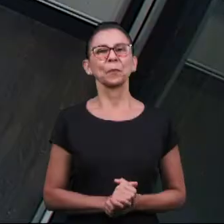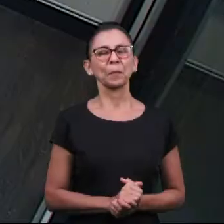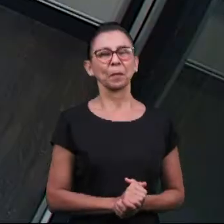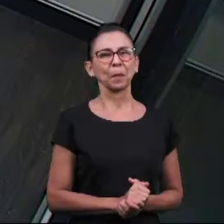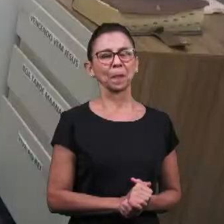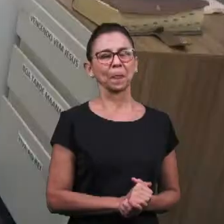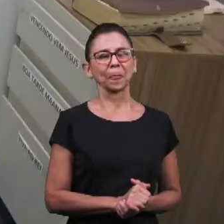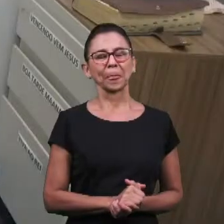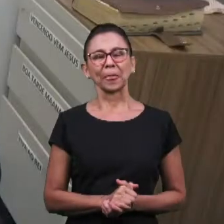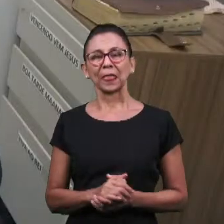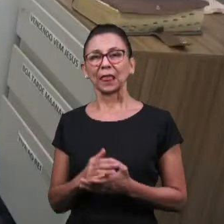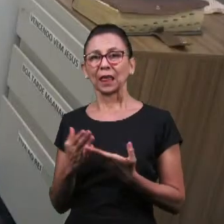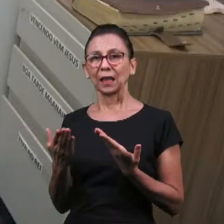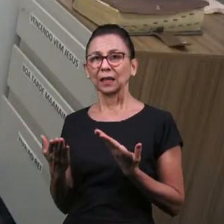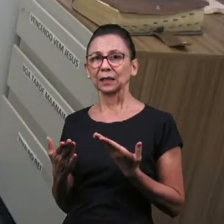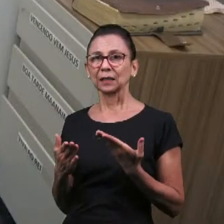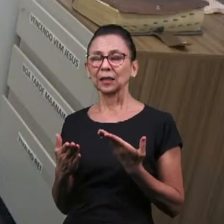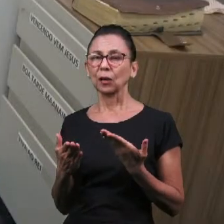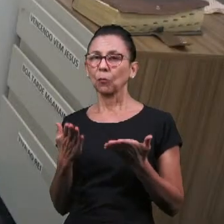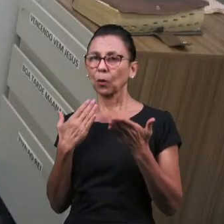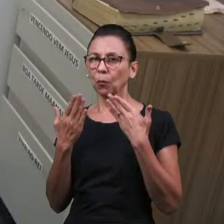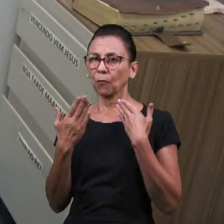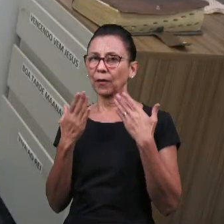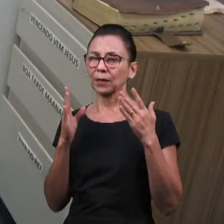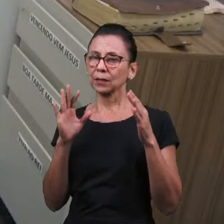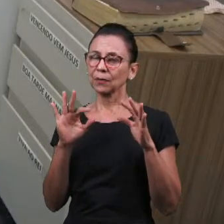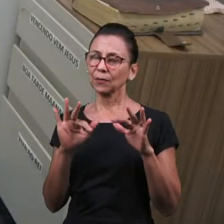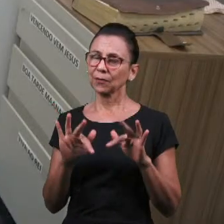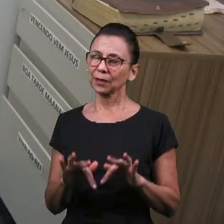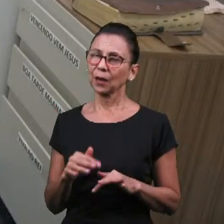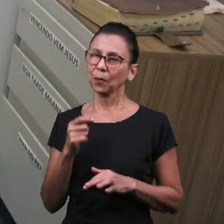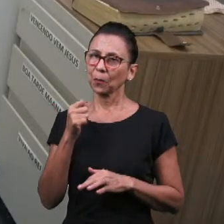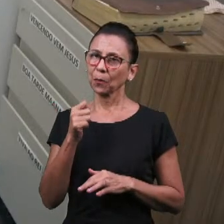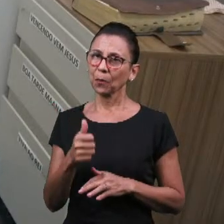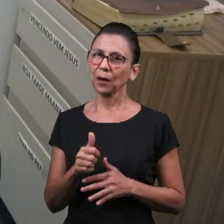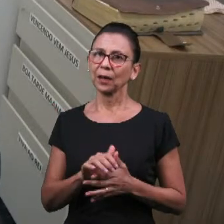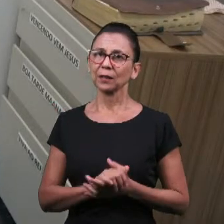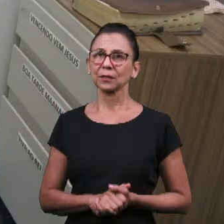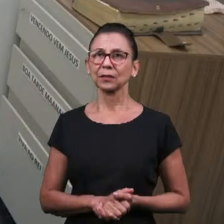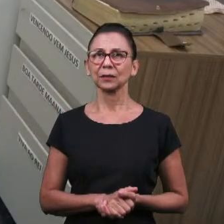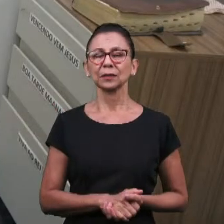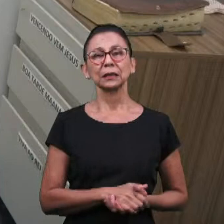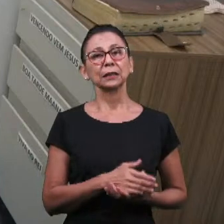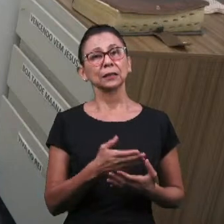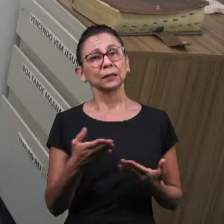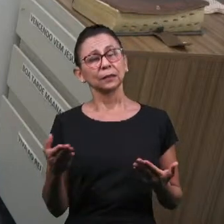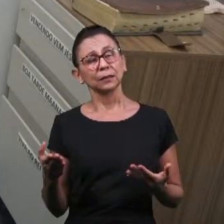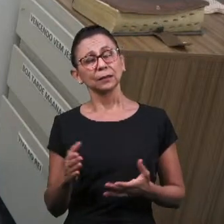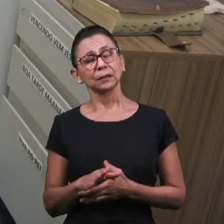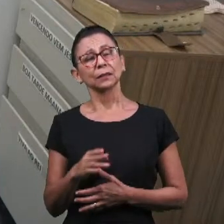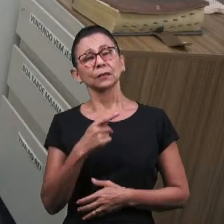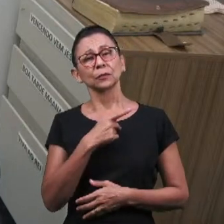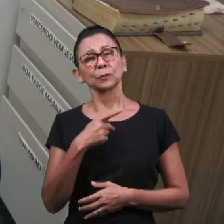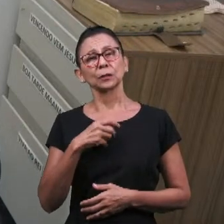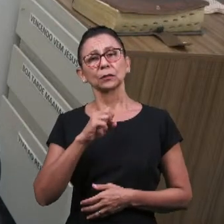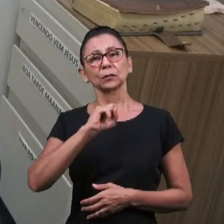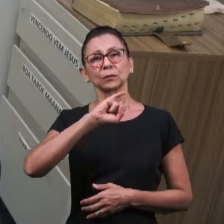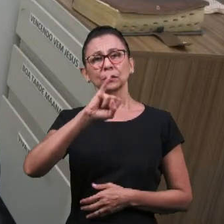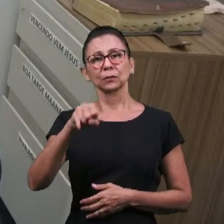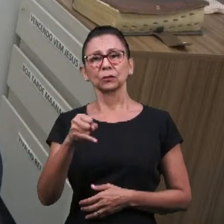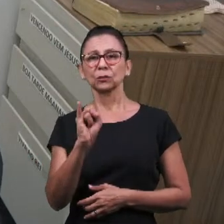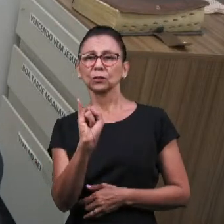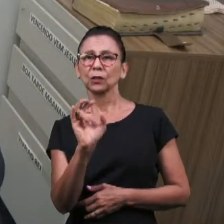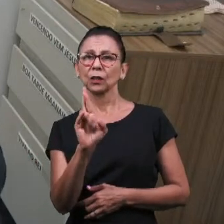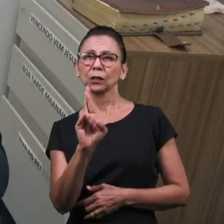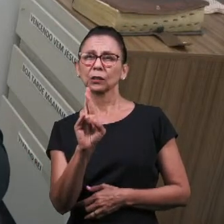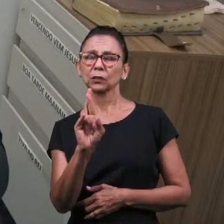Coelho, e não tem como mencionar, mais uma vez, o pastor Jairo Coelho, servo de Deus. Irmãos conhecem o pastor Jairo,